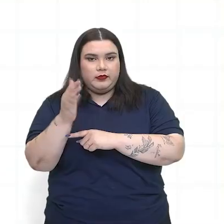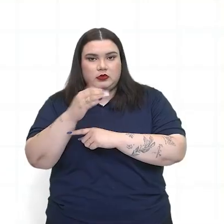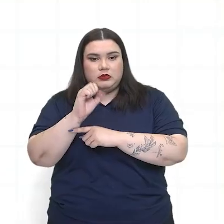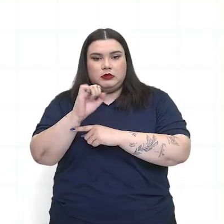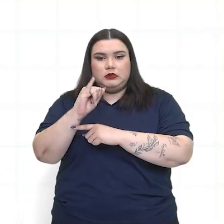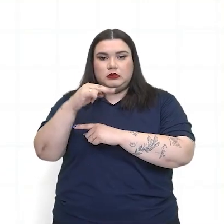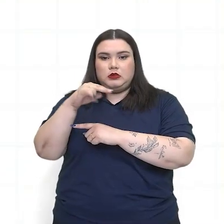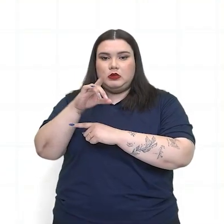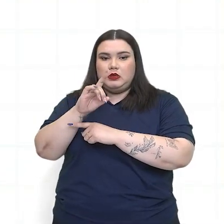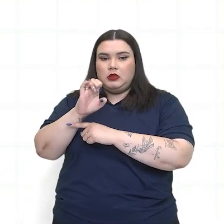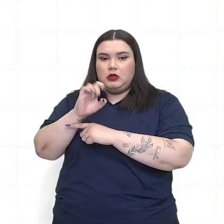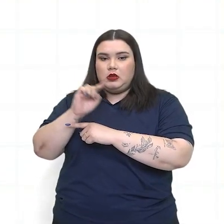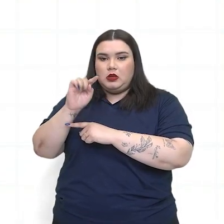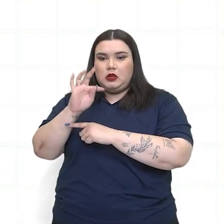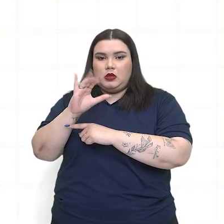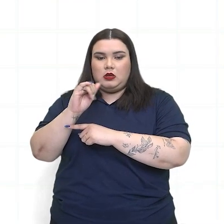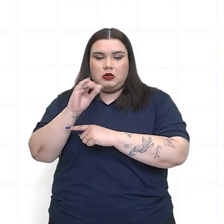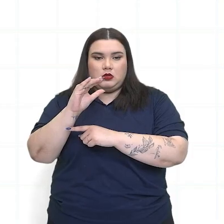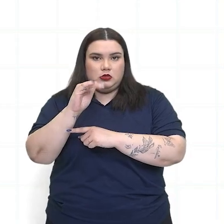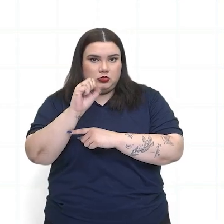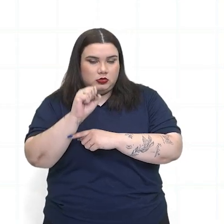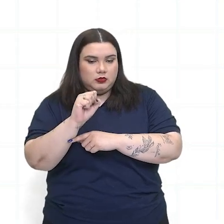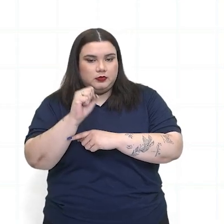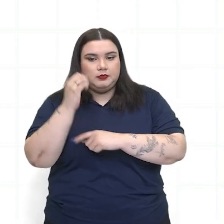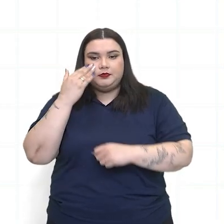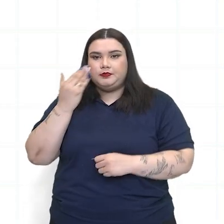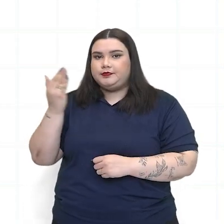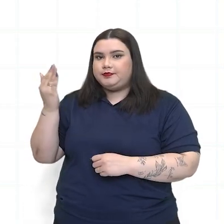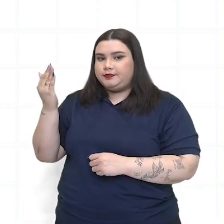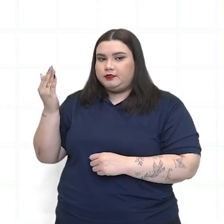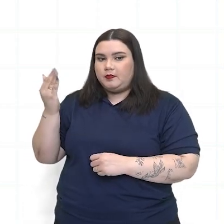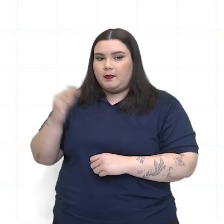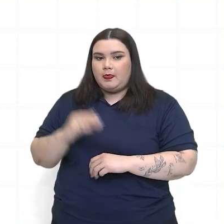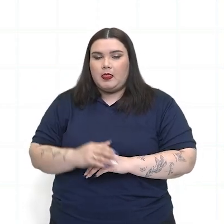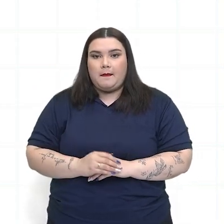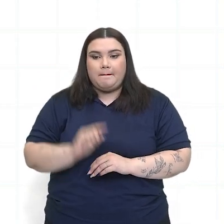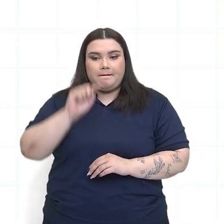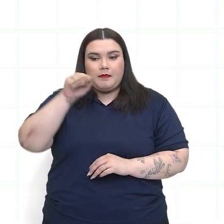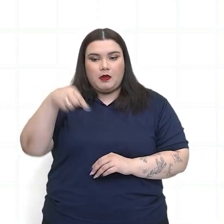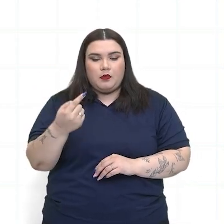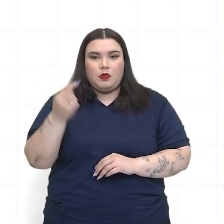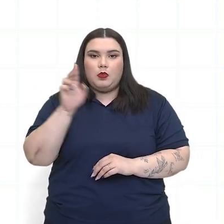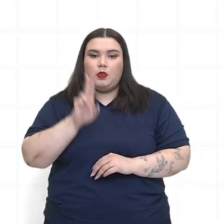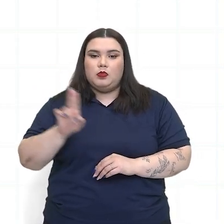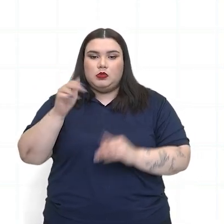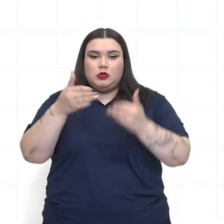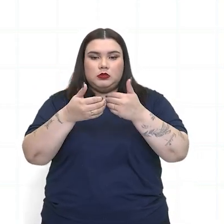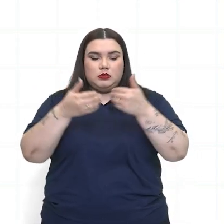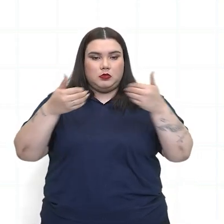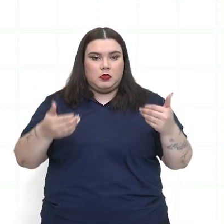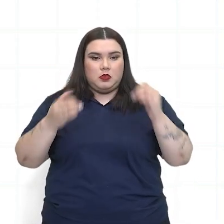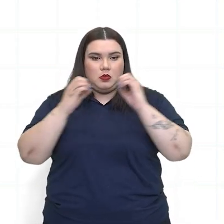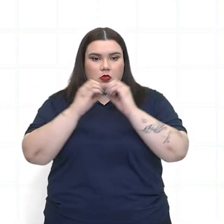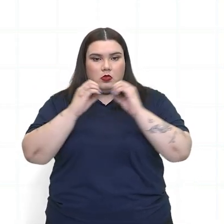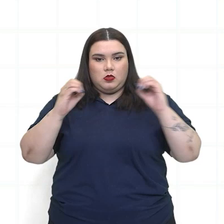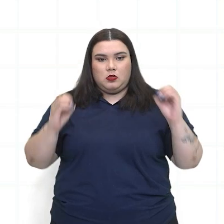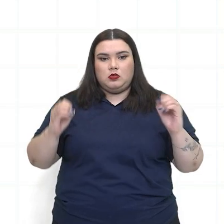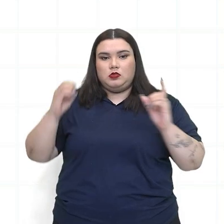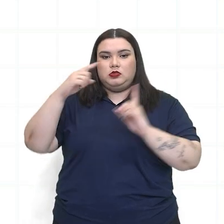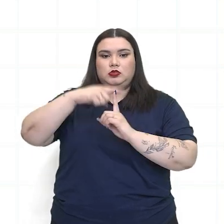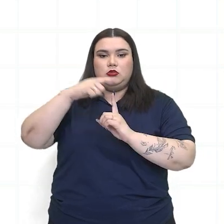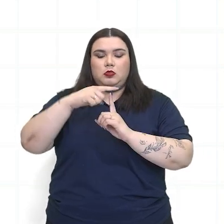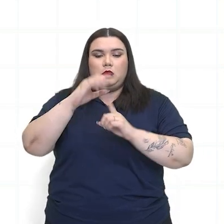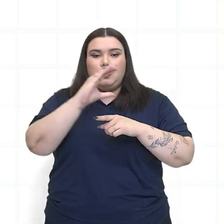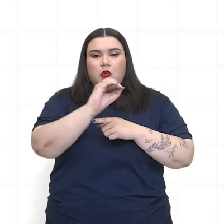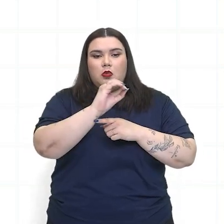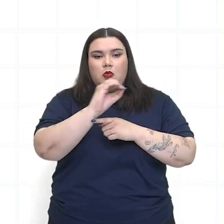lá. Veja, eu tenho aqui que a vírgula serve para separar essas orações